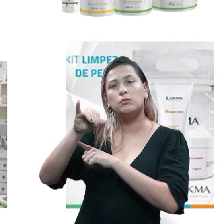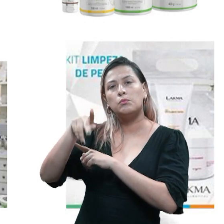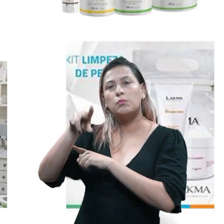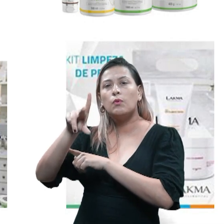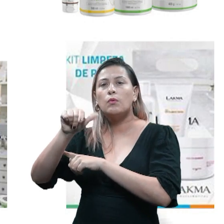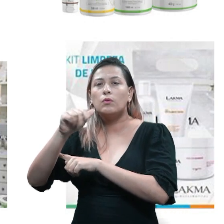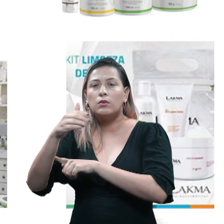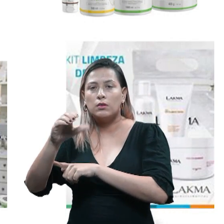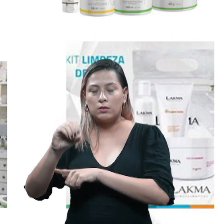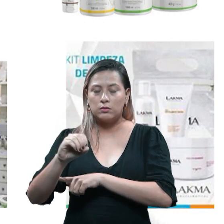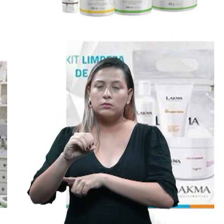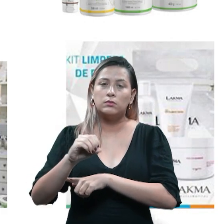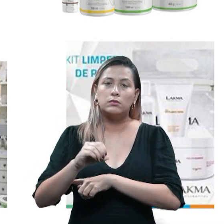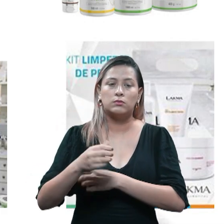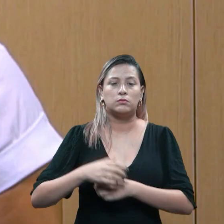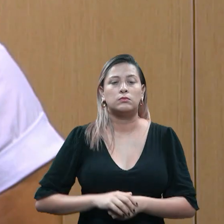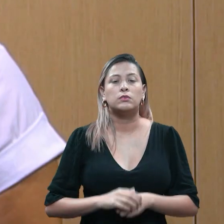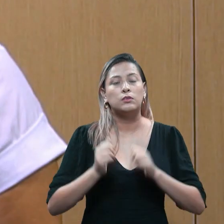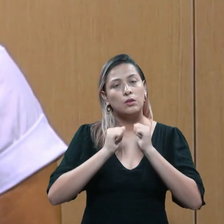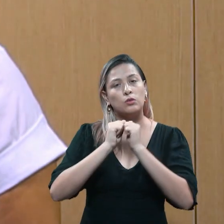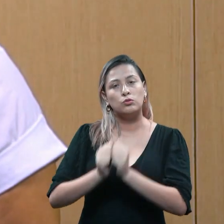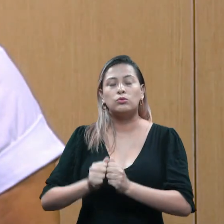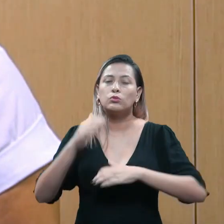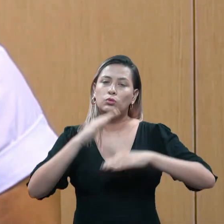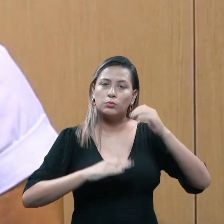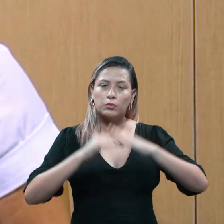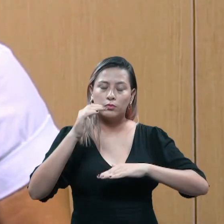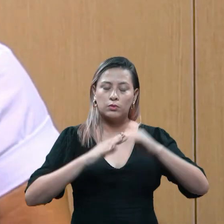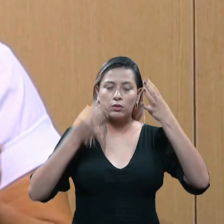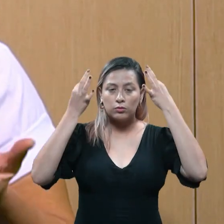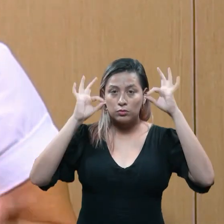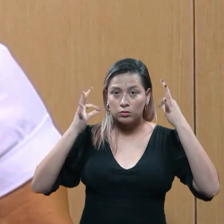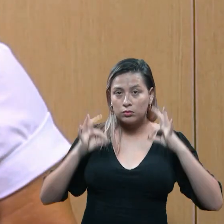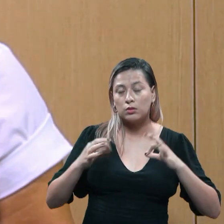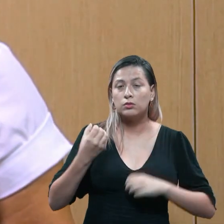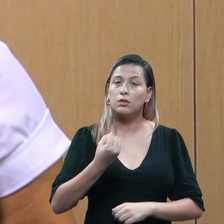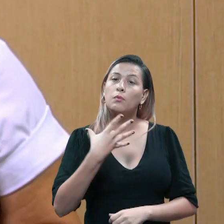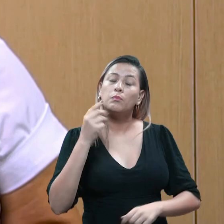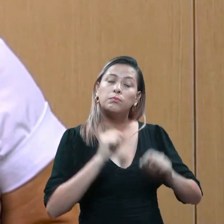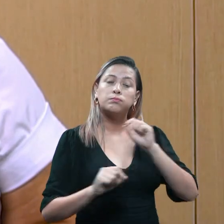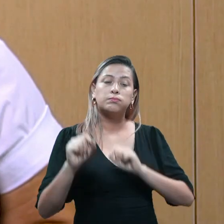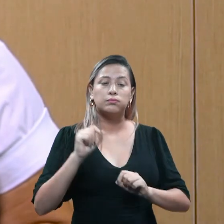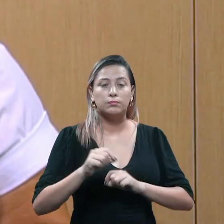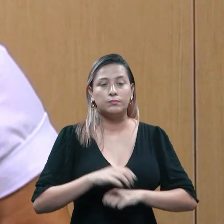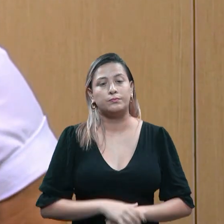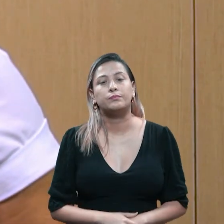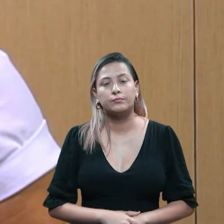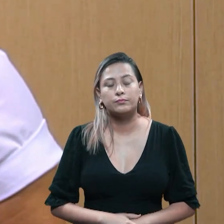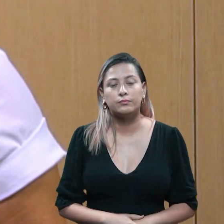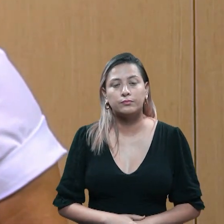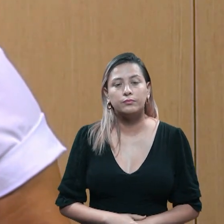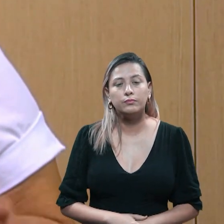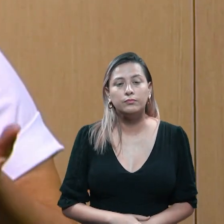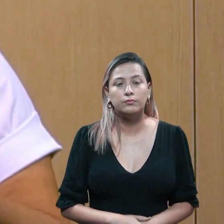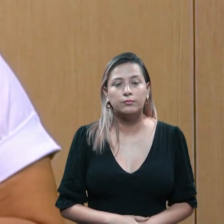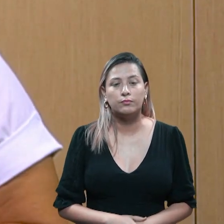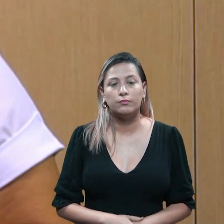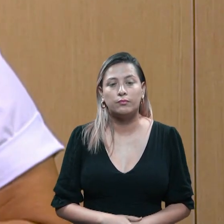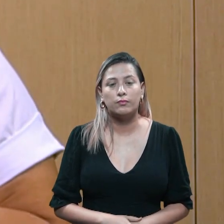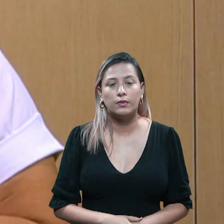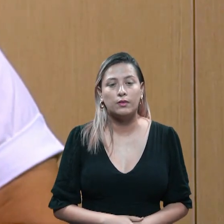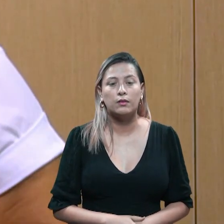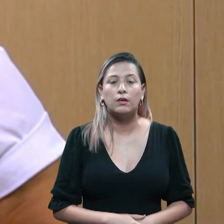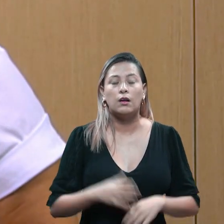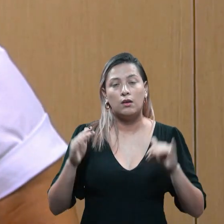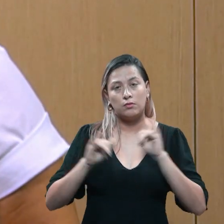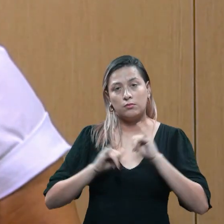das esteticistas. O que é importante, na verdade, é conhecer os ativos que estão por detrás de cada cosmético, a indicação e